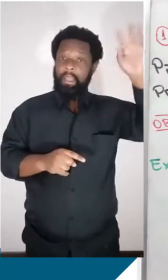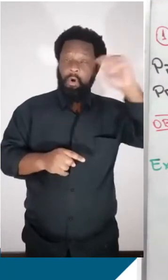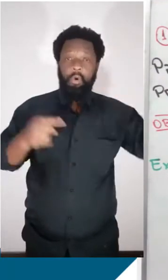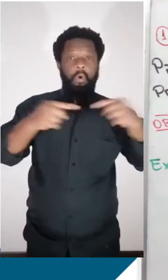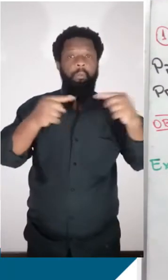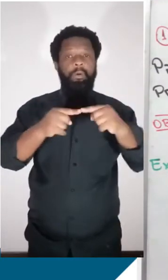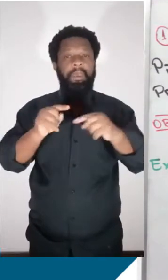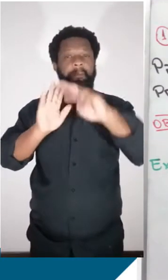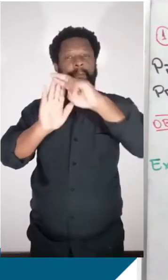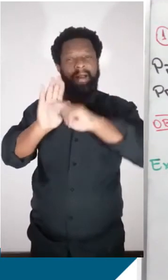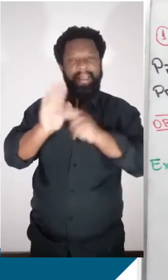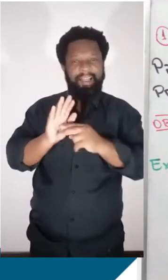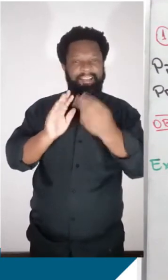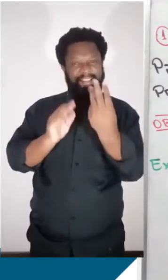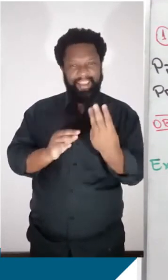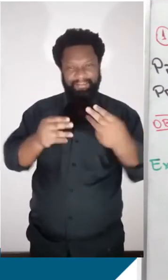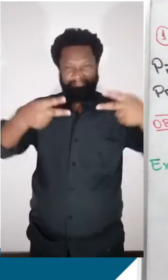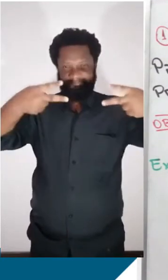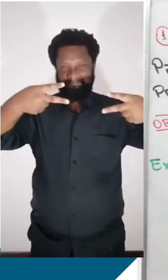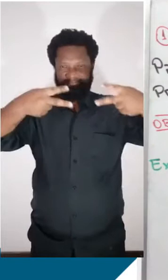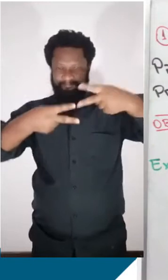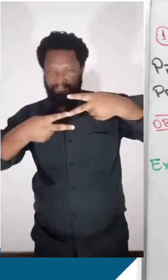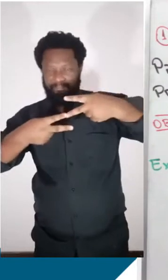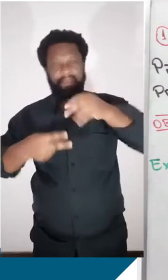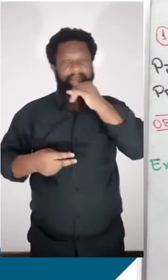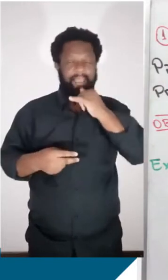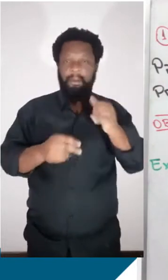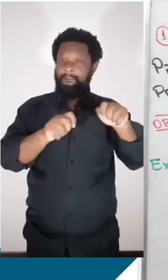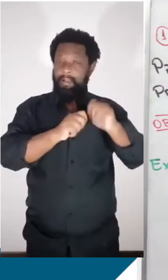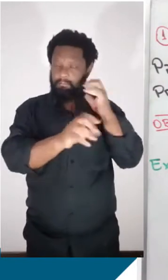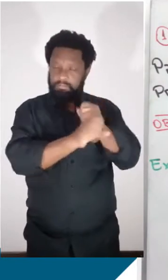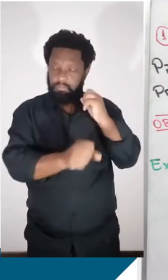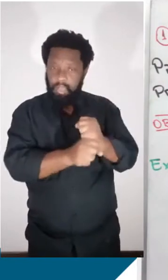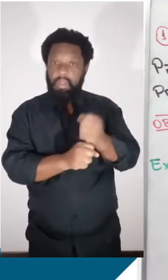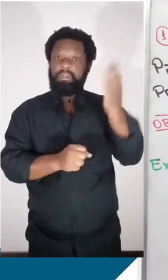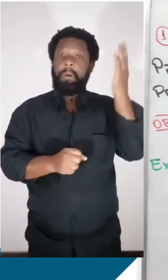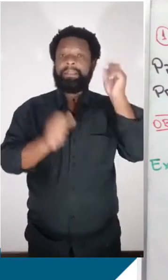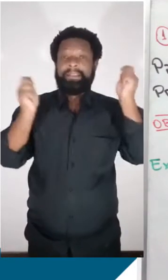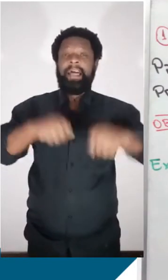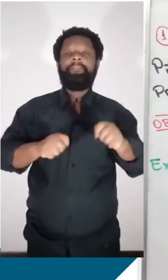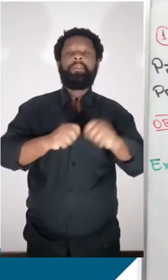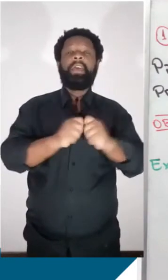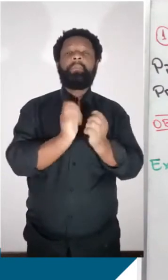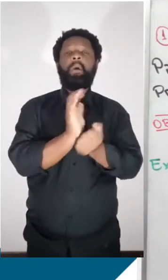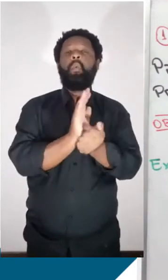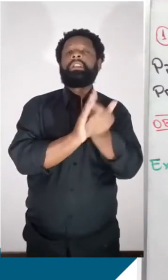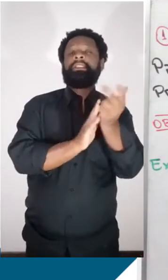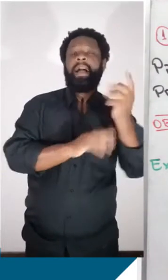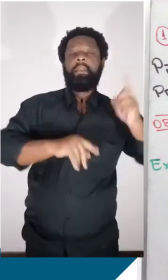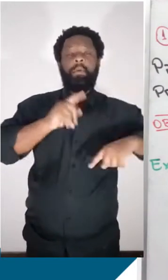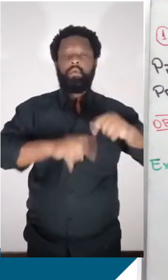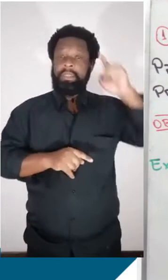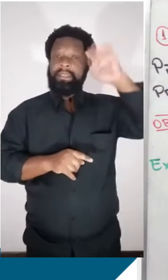teórico participa da regra de 3. Como assim? Quando eu faço meus cálculos estequiométricos, eu só consigo quantificar o produto